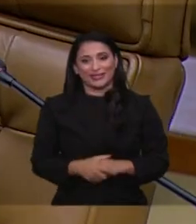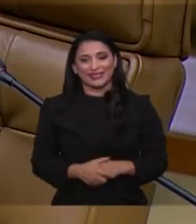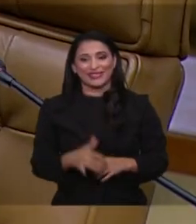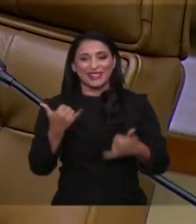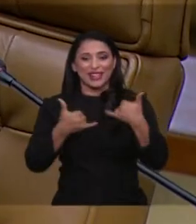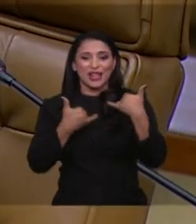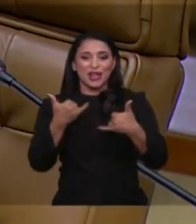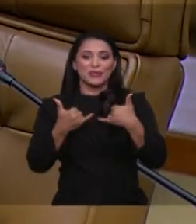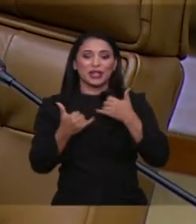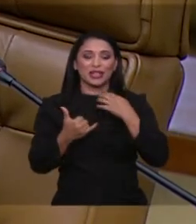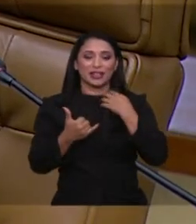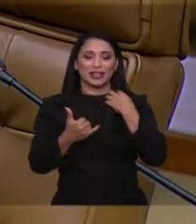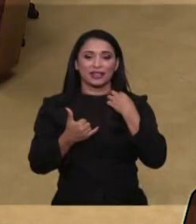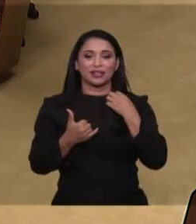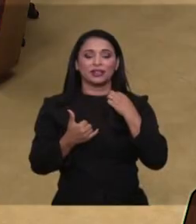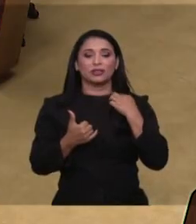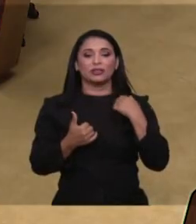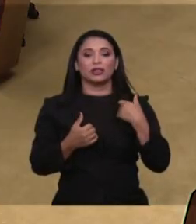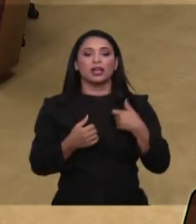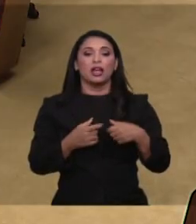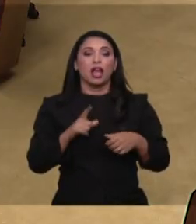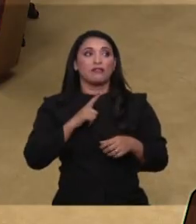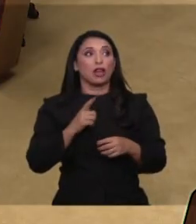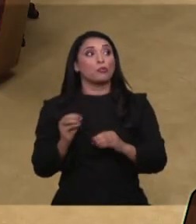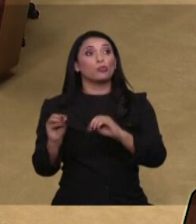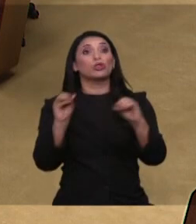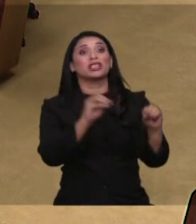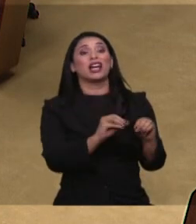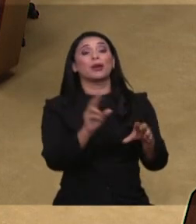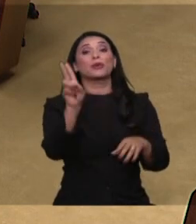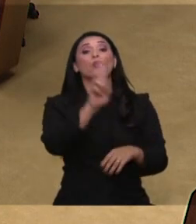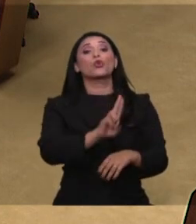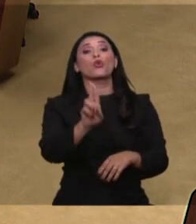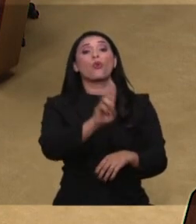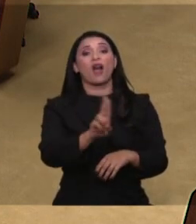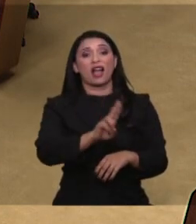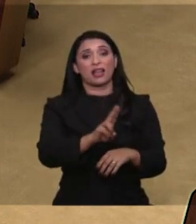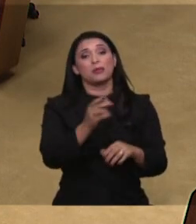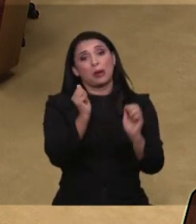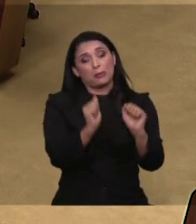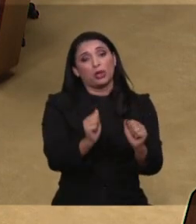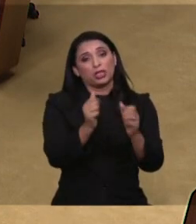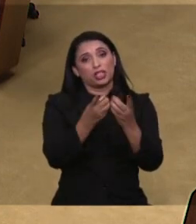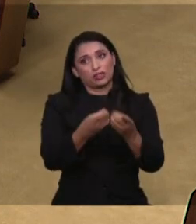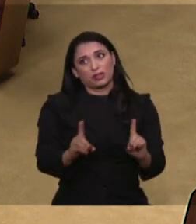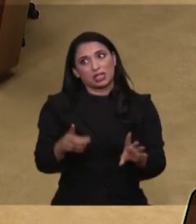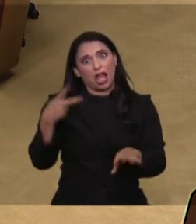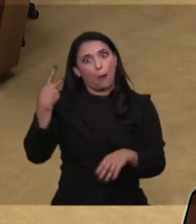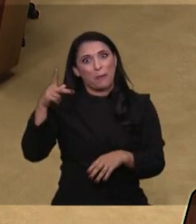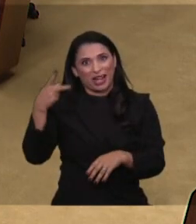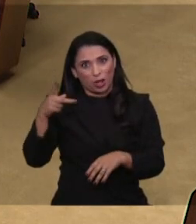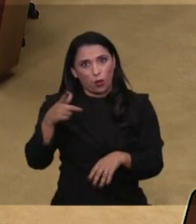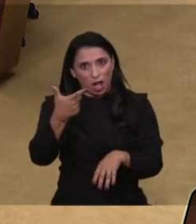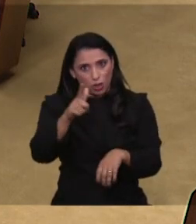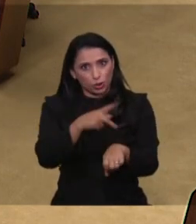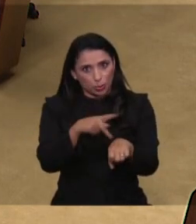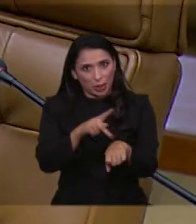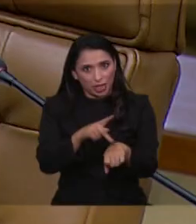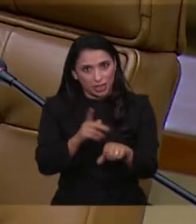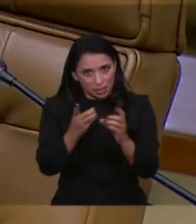Encerrando. É a época em que se ia ao Uruguai para se divorciar. Né? Ou o Paraguai.